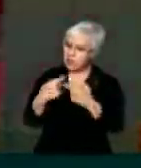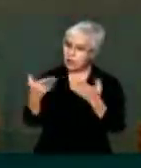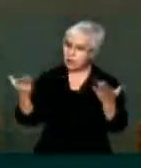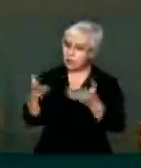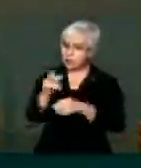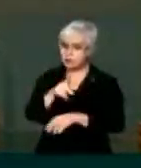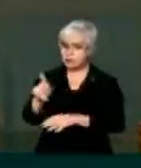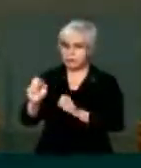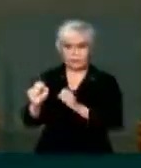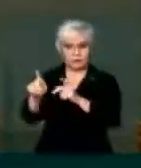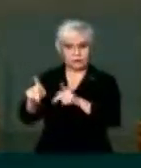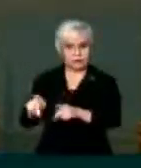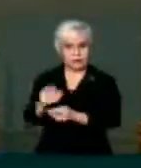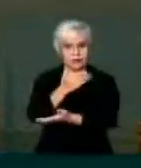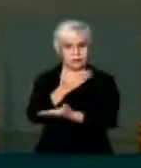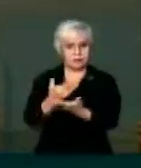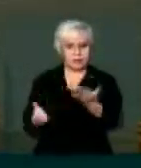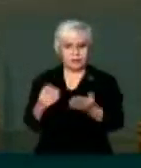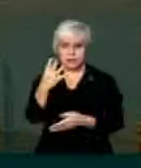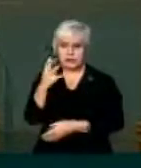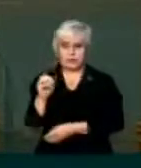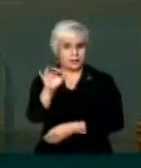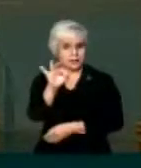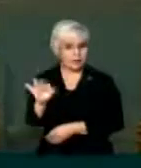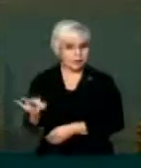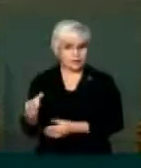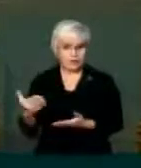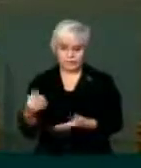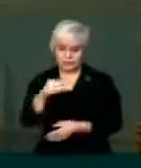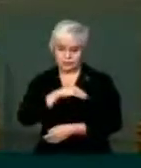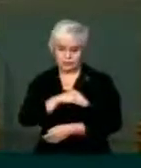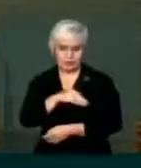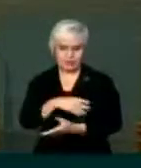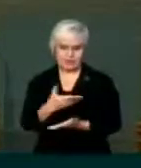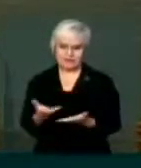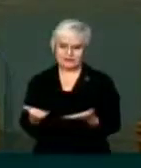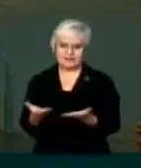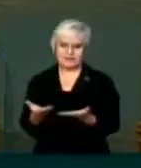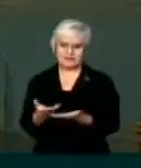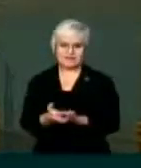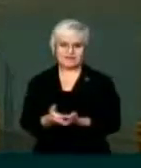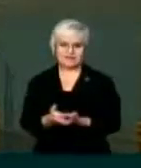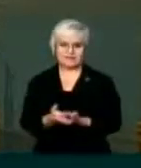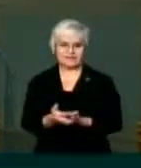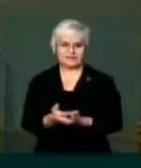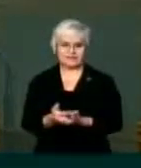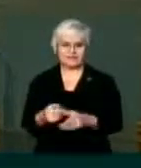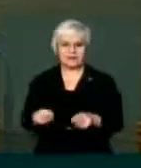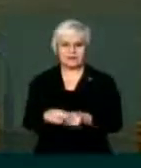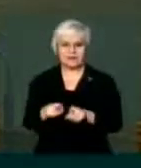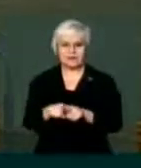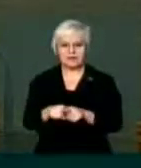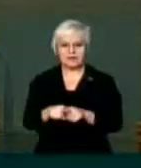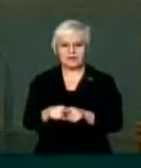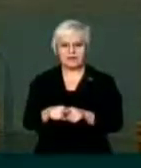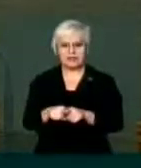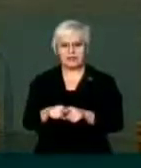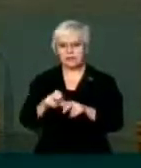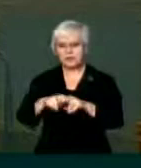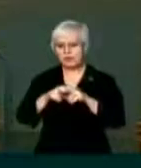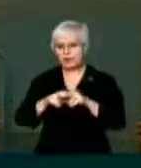ao aposentar-se, ele perde em média 40% dos seus salários, dos seus vencimentos, pela perversidade do